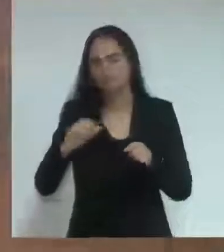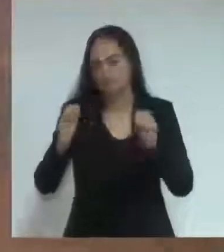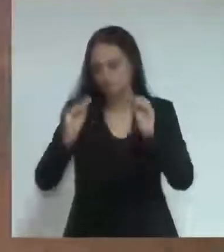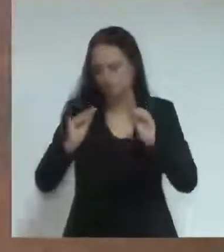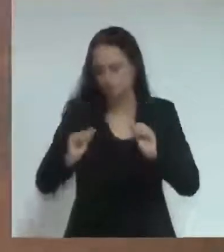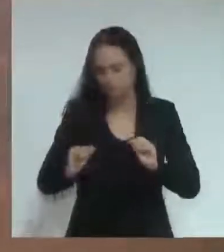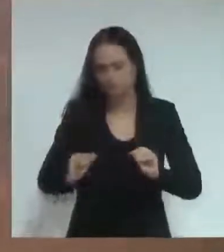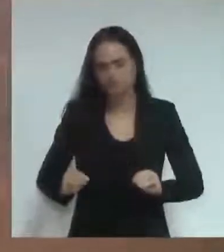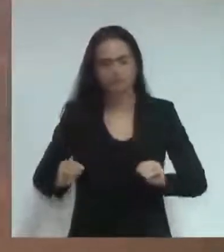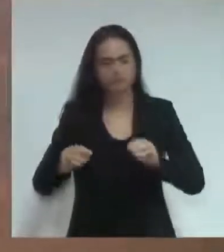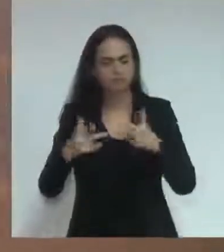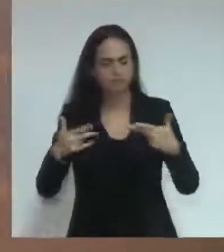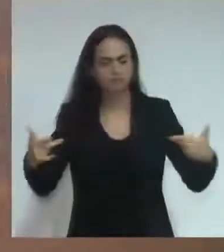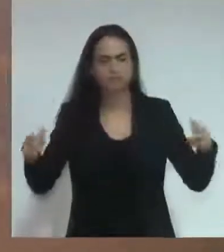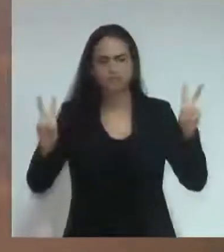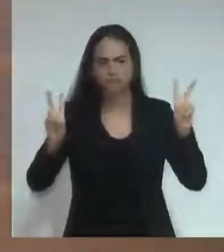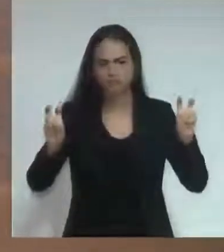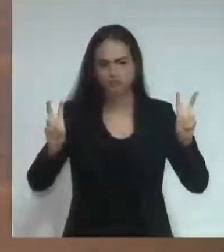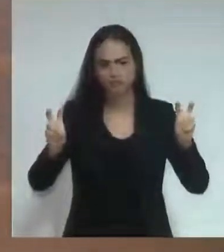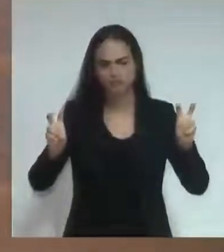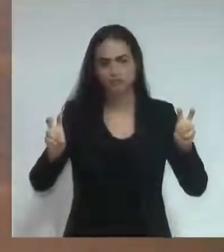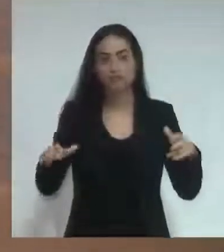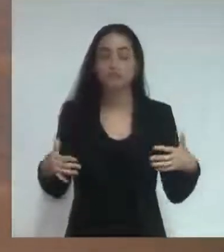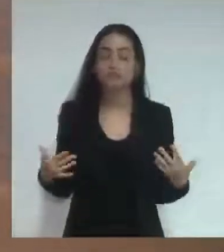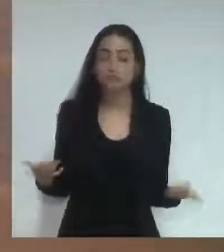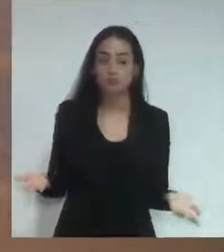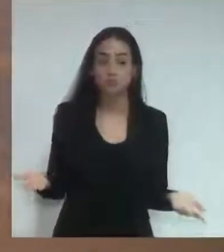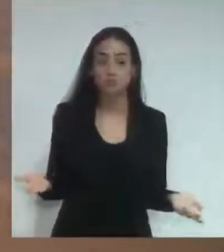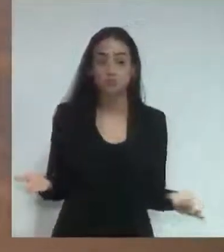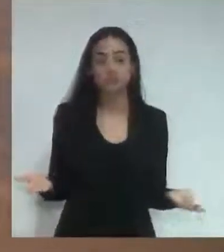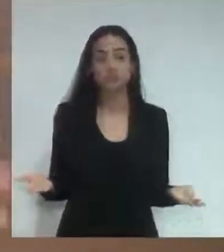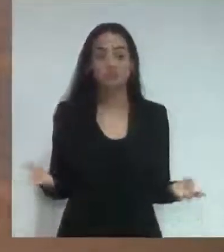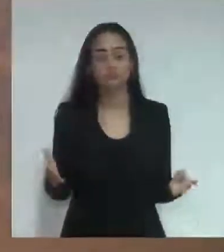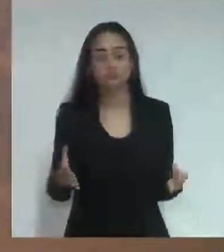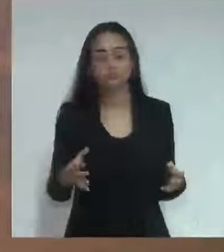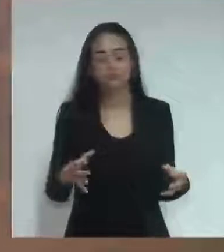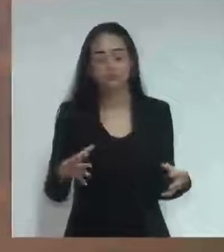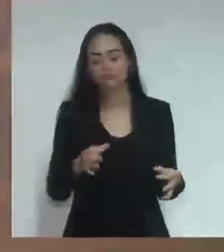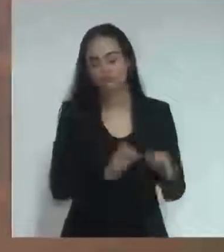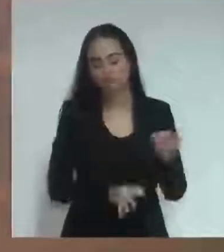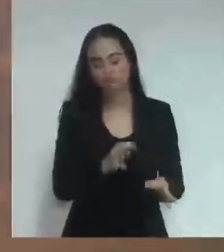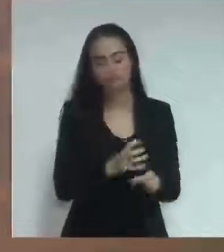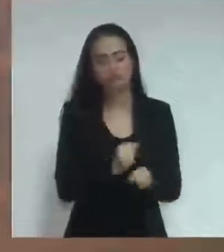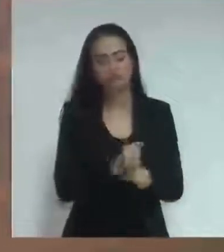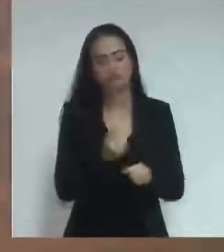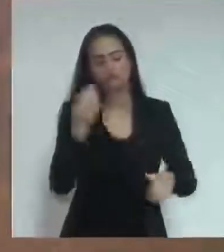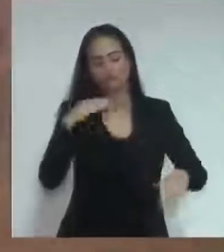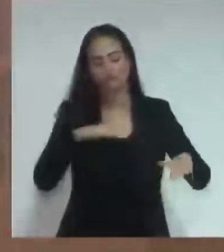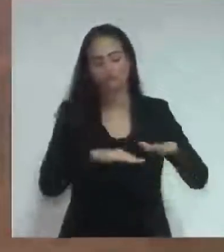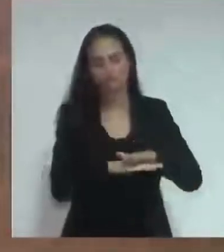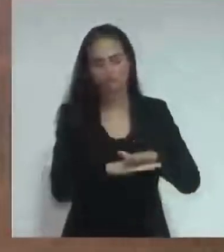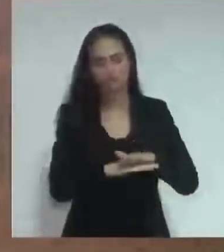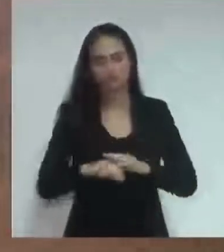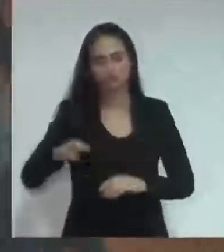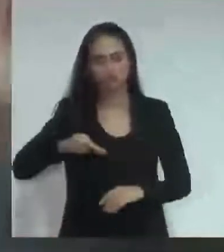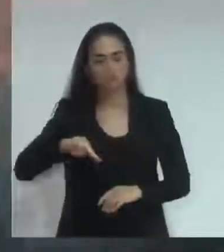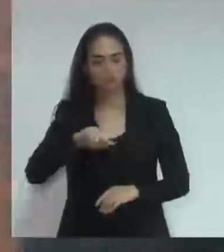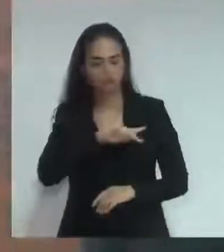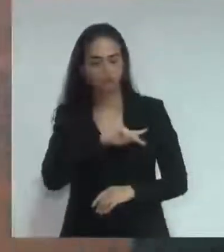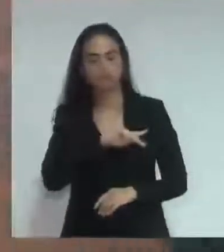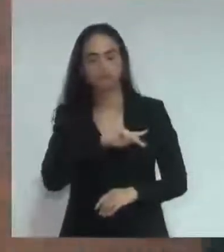publicações, questionamentos sobre aquilo, mas o Tribunal de Contas arquivou e o Ministério Público